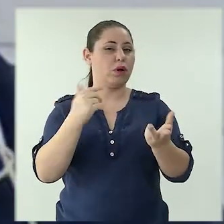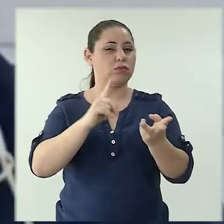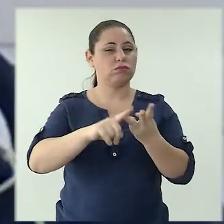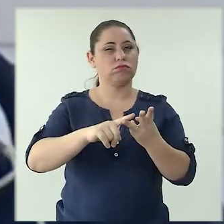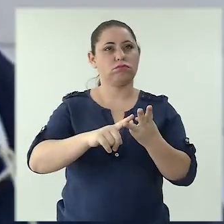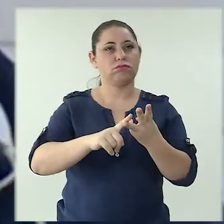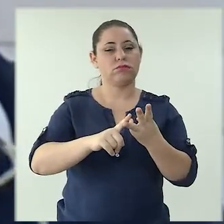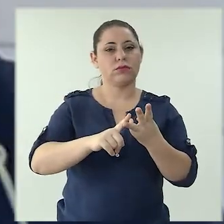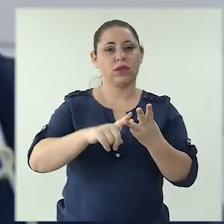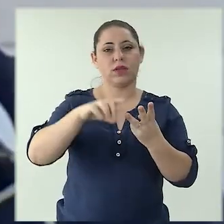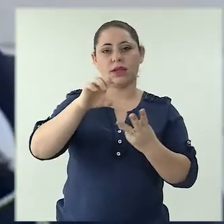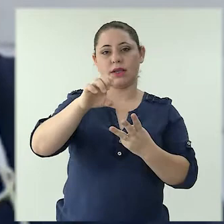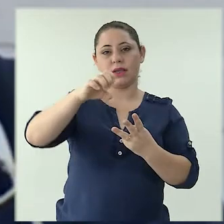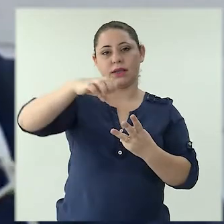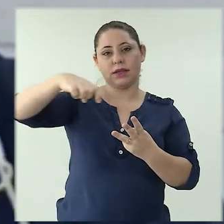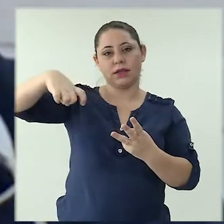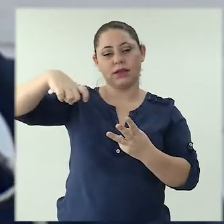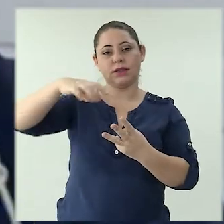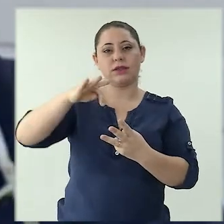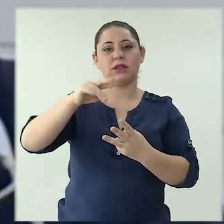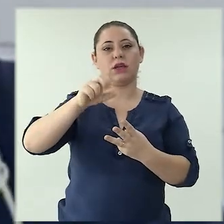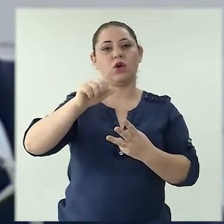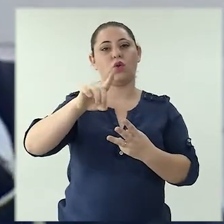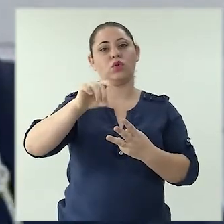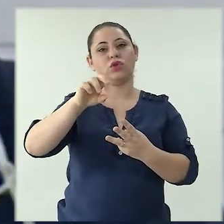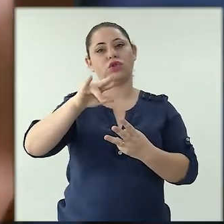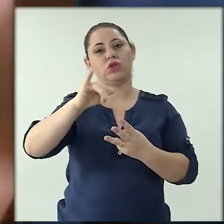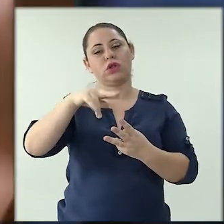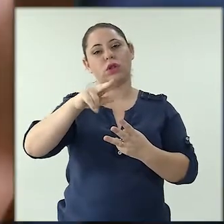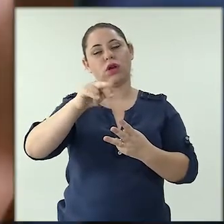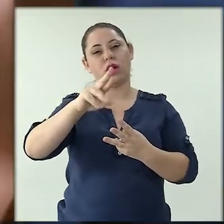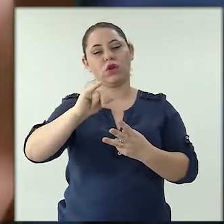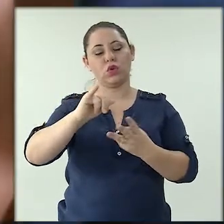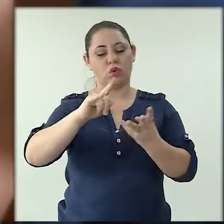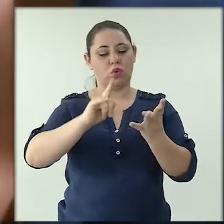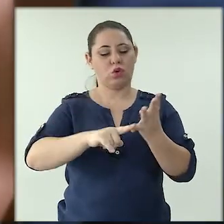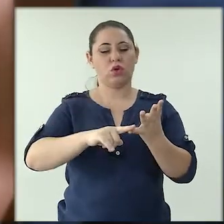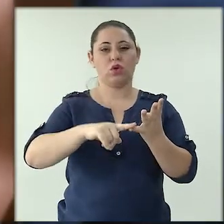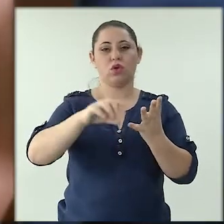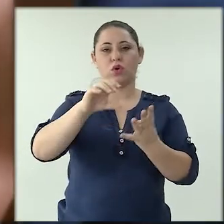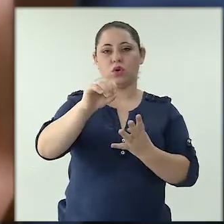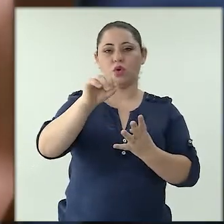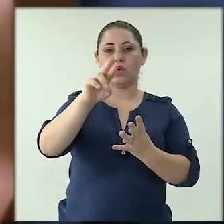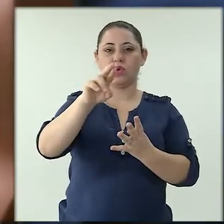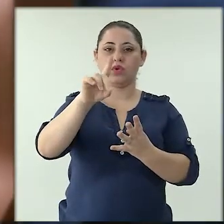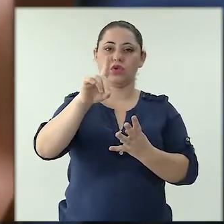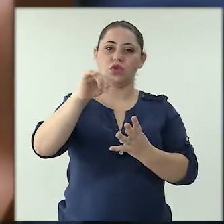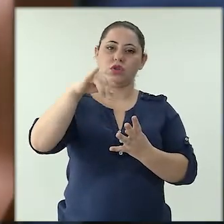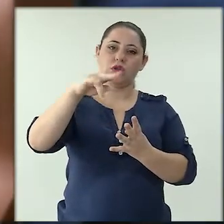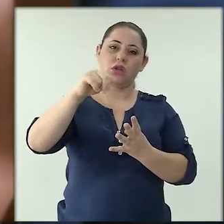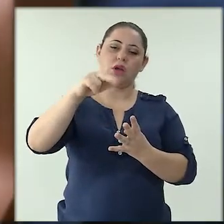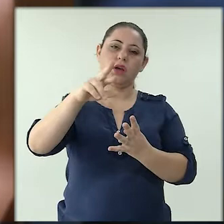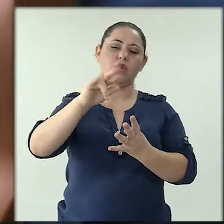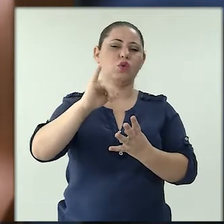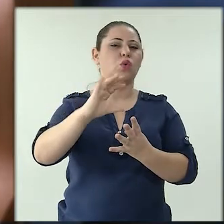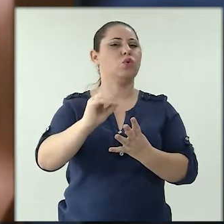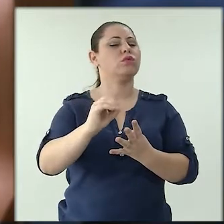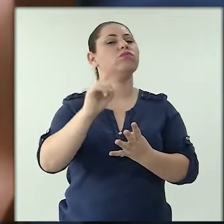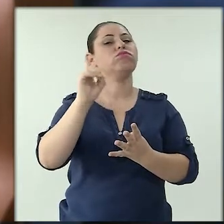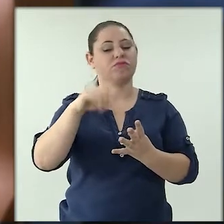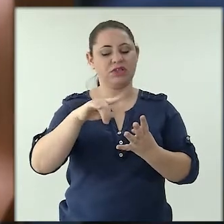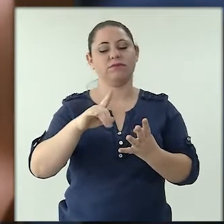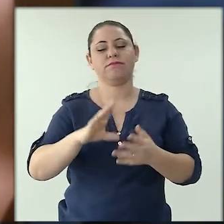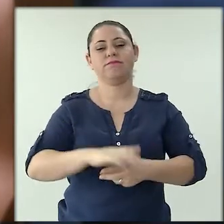qual mais? O extraordinário e o ordinário. Extraordinário, ordinário, rural e familiar.